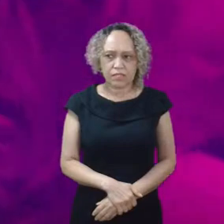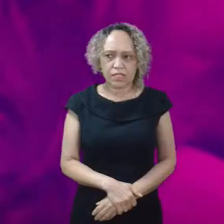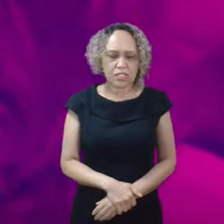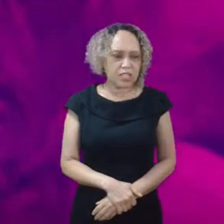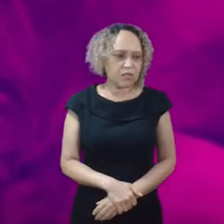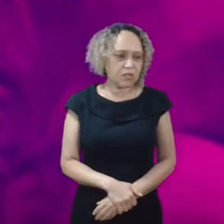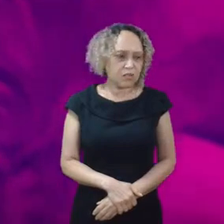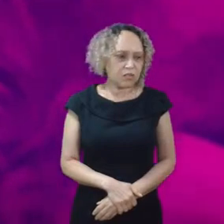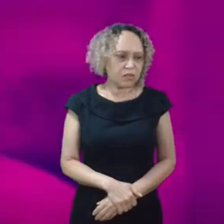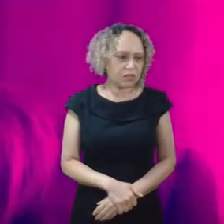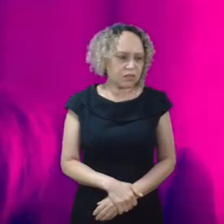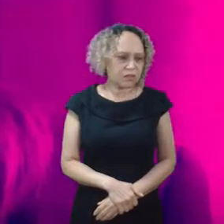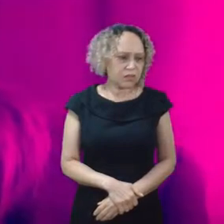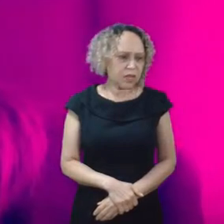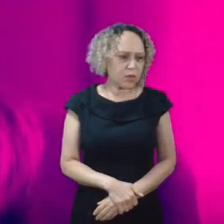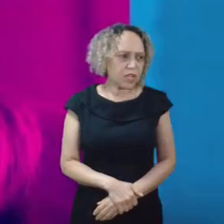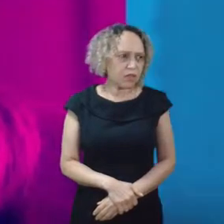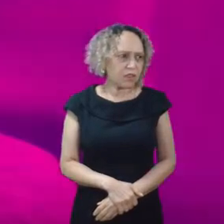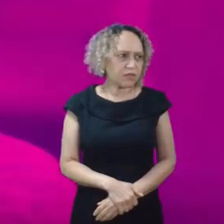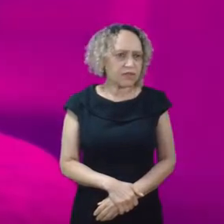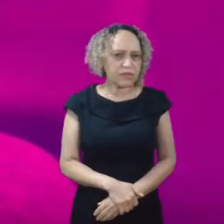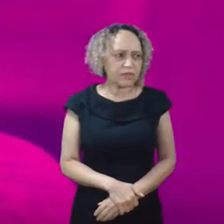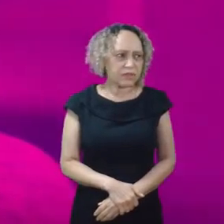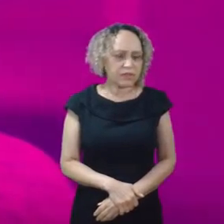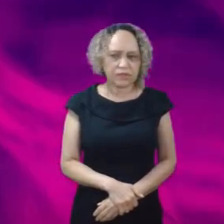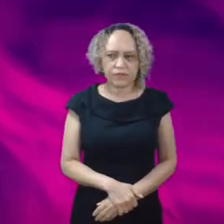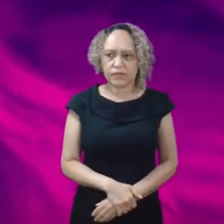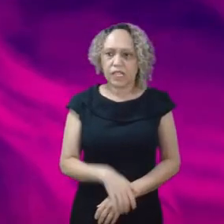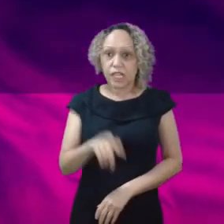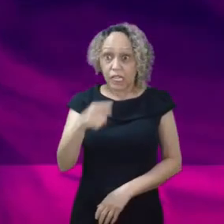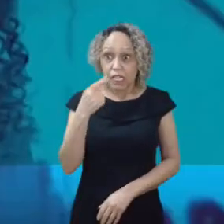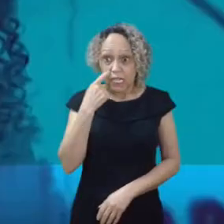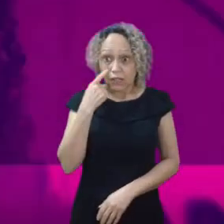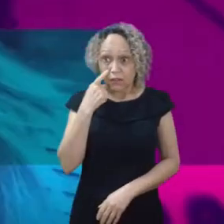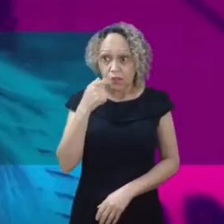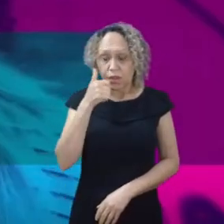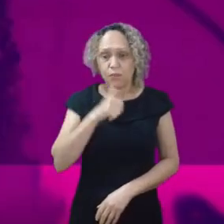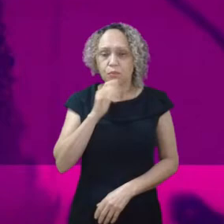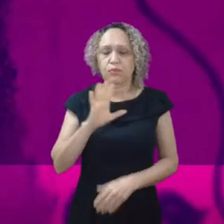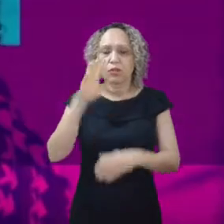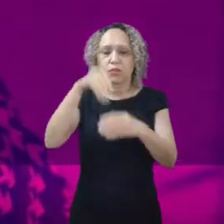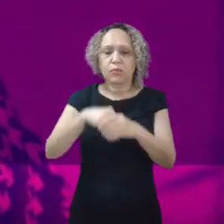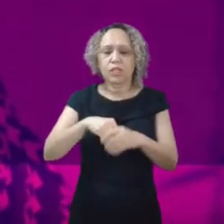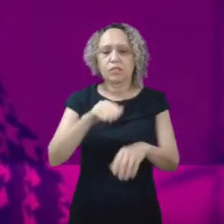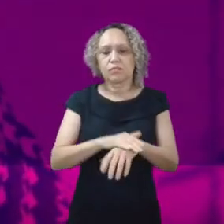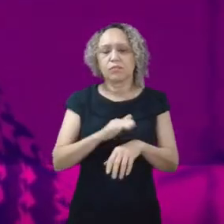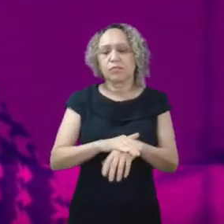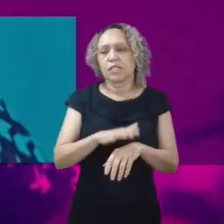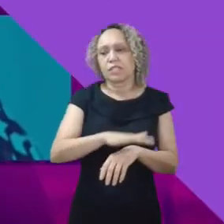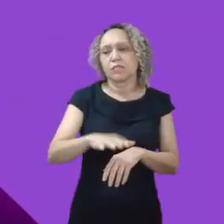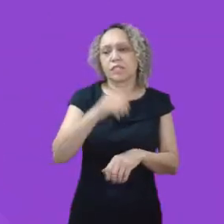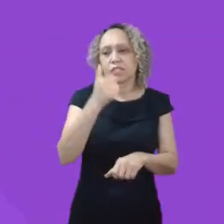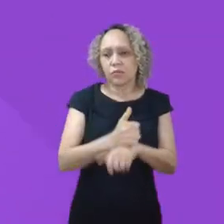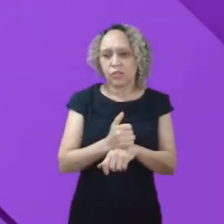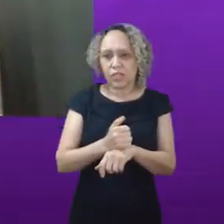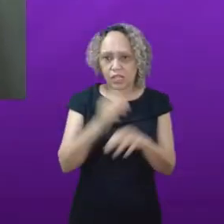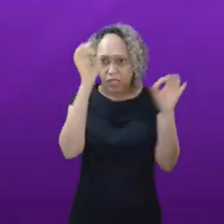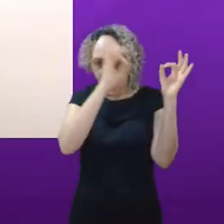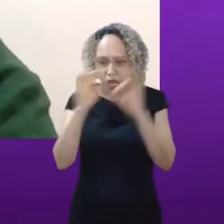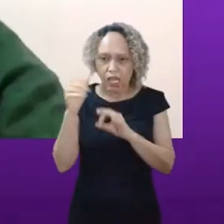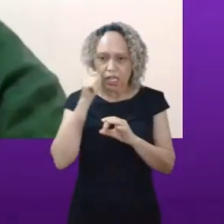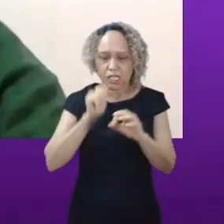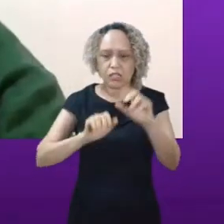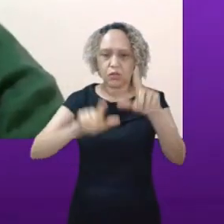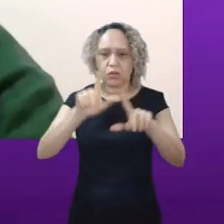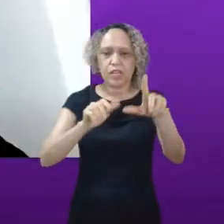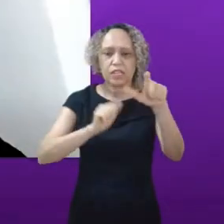Quer ver mais mulheres ocupando espaços de poder? Então se liga no Elas por Elas. O programa que